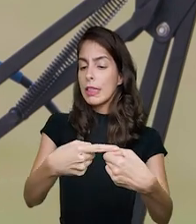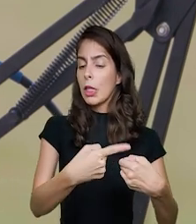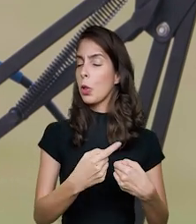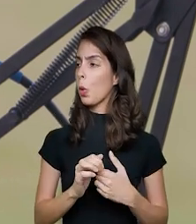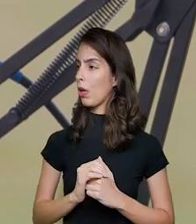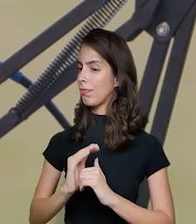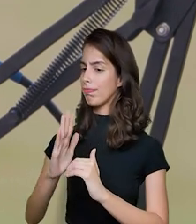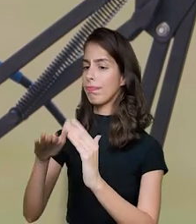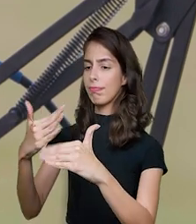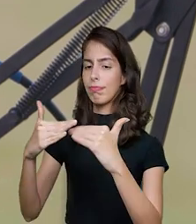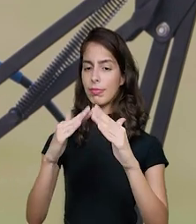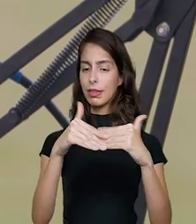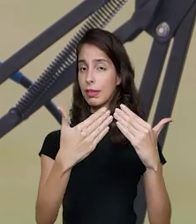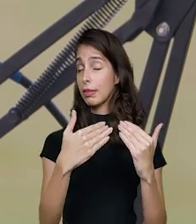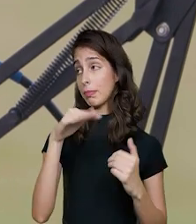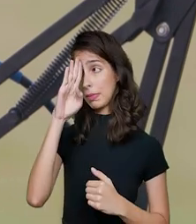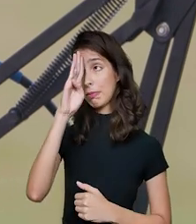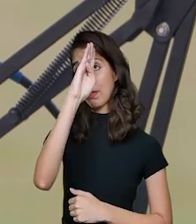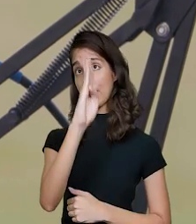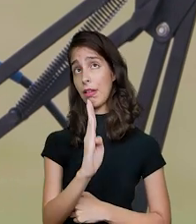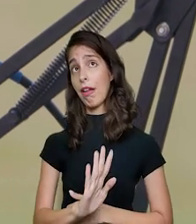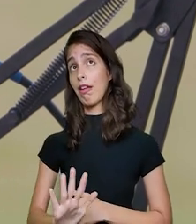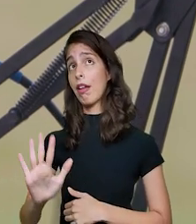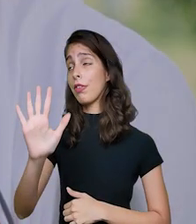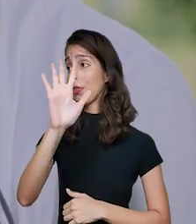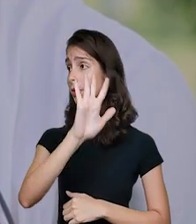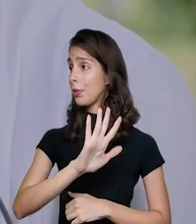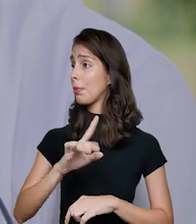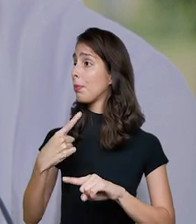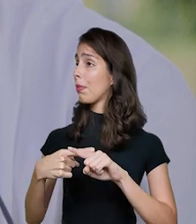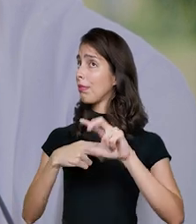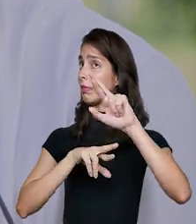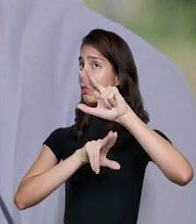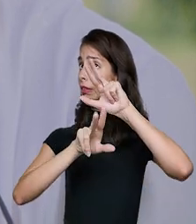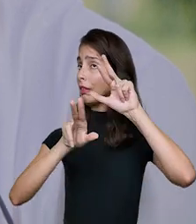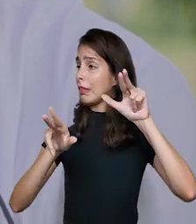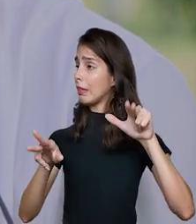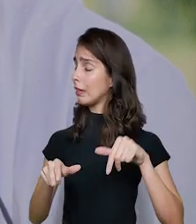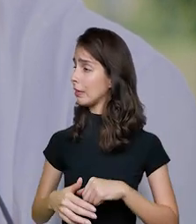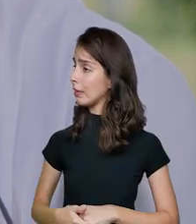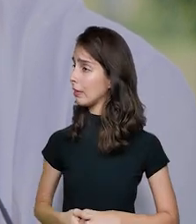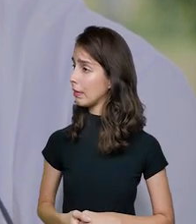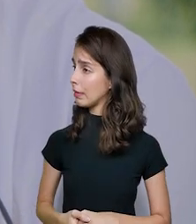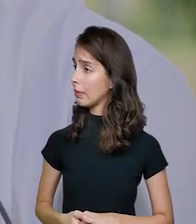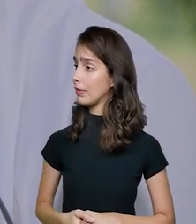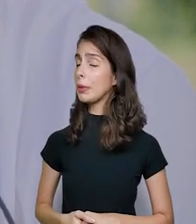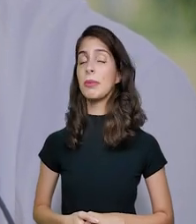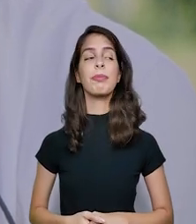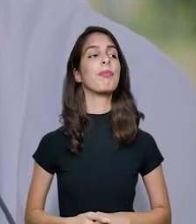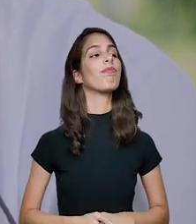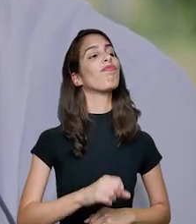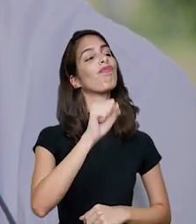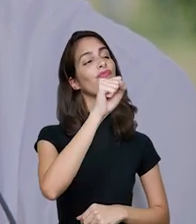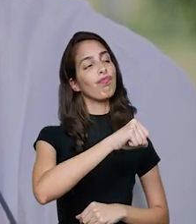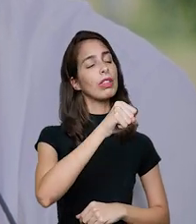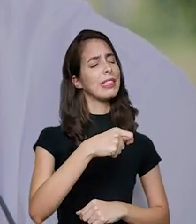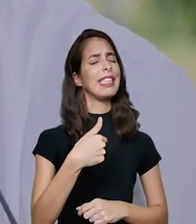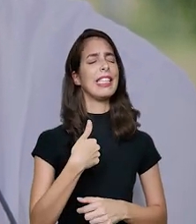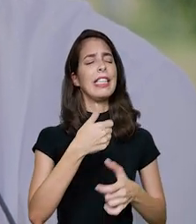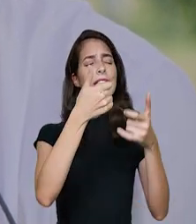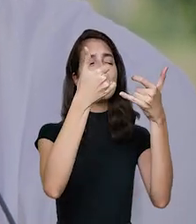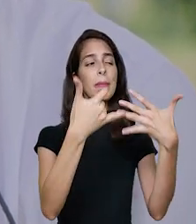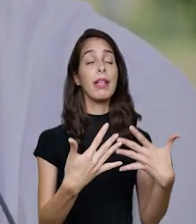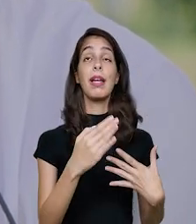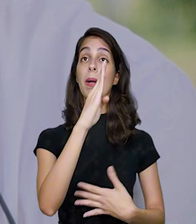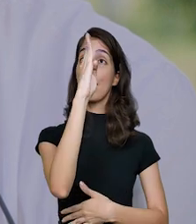Brasil que é um país tão grande e diverso então nós assim eh como falei nós temos características muito diferentes né